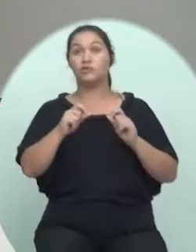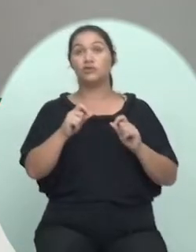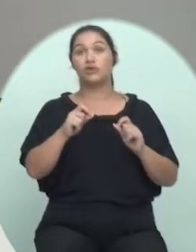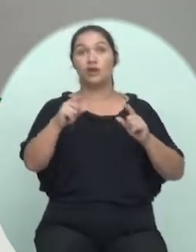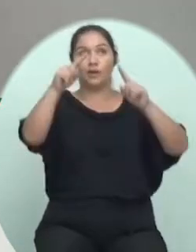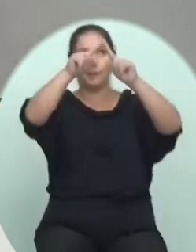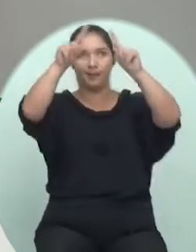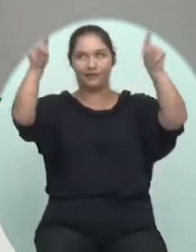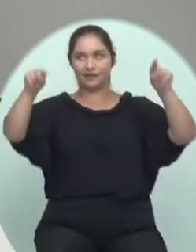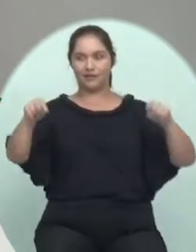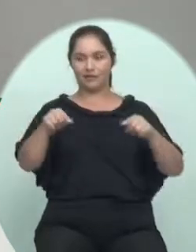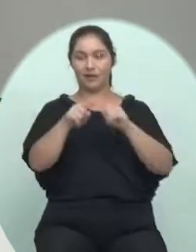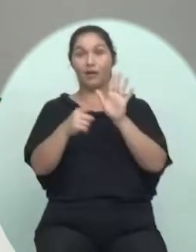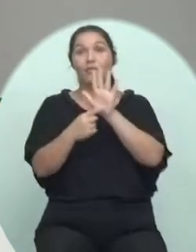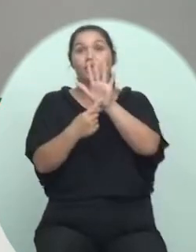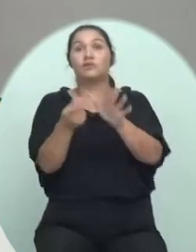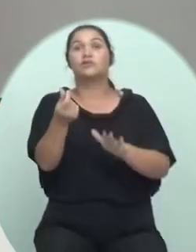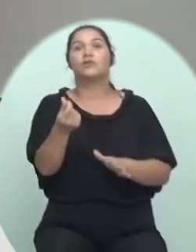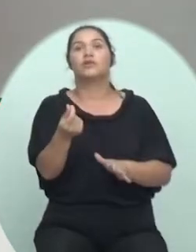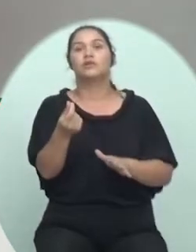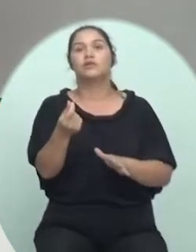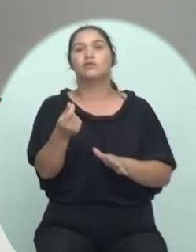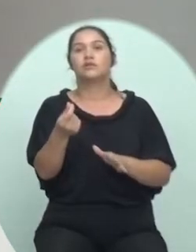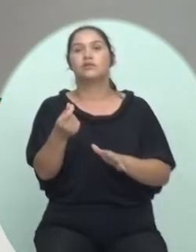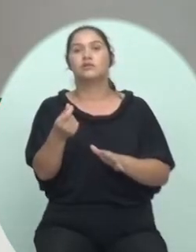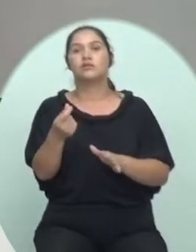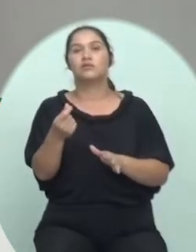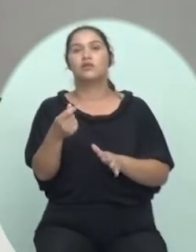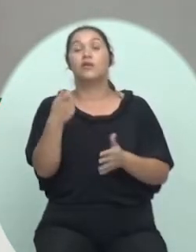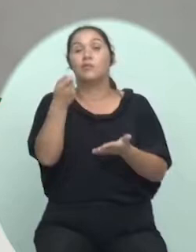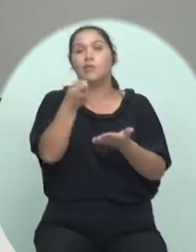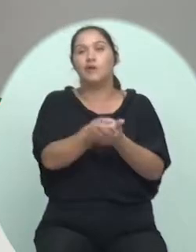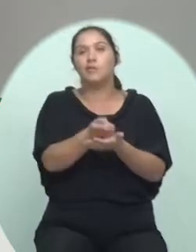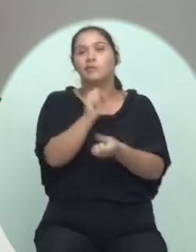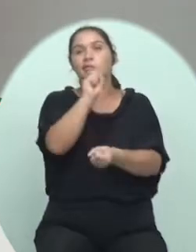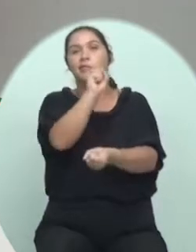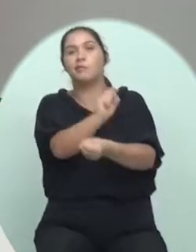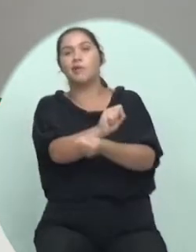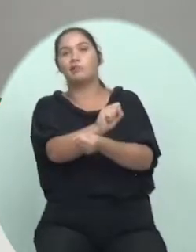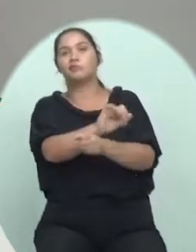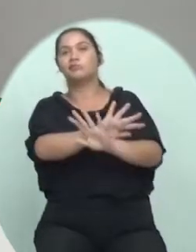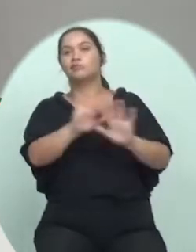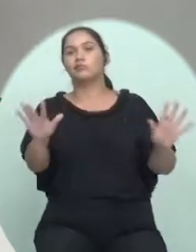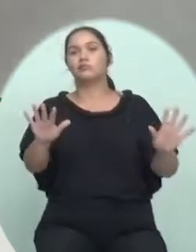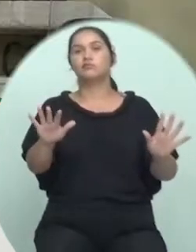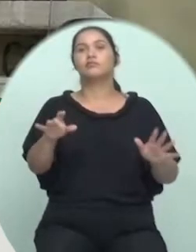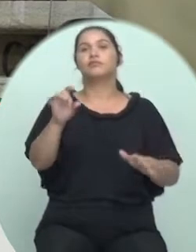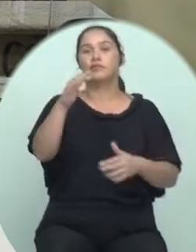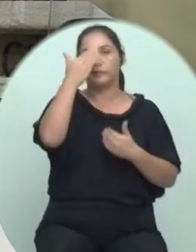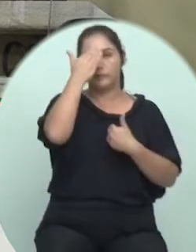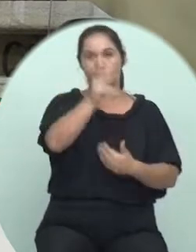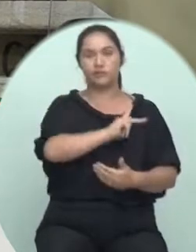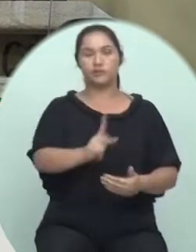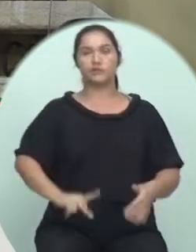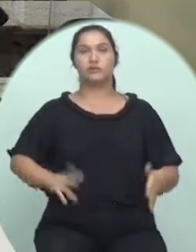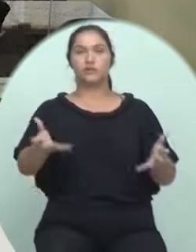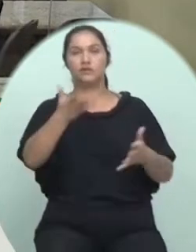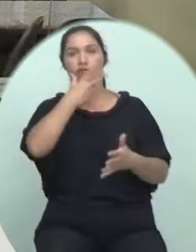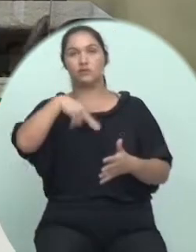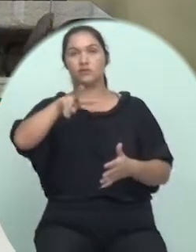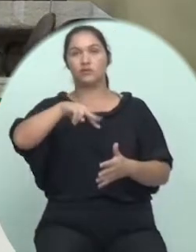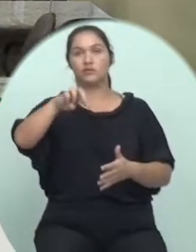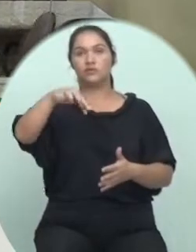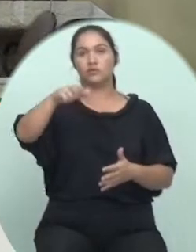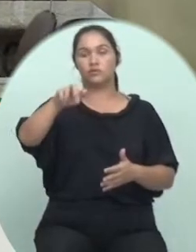provando efetivamente os valores, suspendam os pagamentos, que é o procedimento mais aconselhável. Muito obrigado, senhor presidente. Com a palavra o vereador Marcos